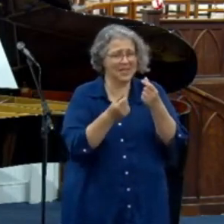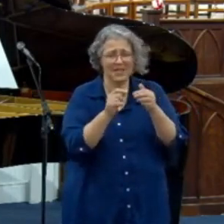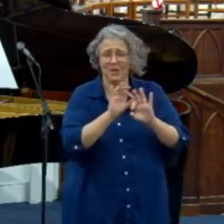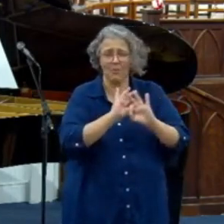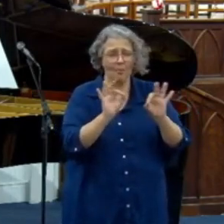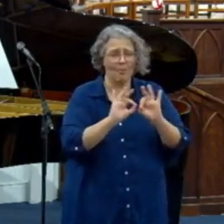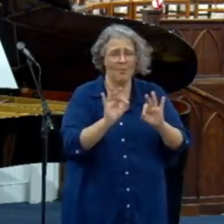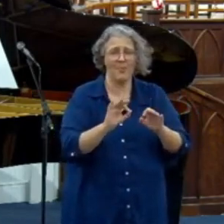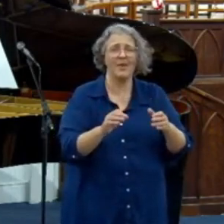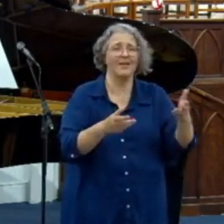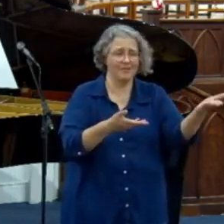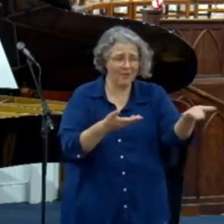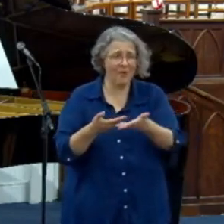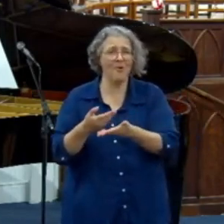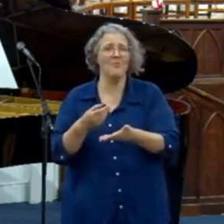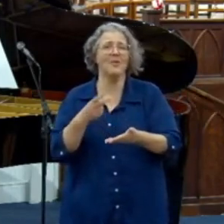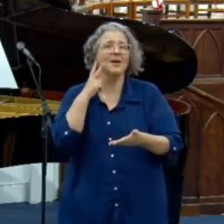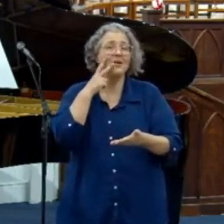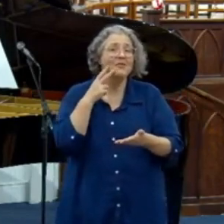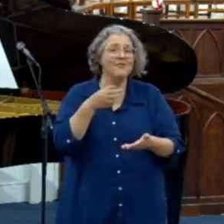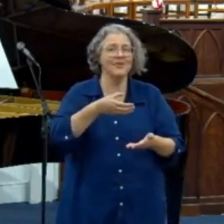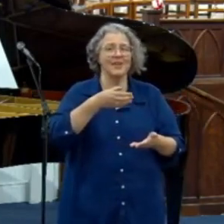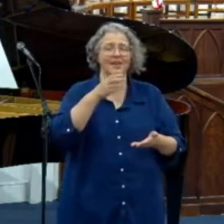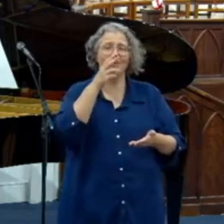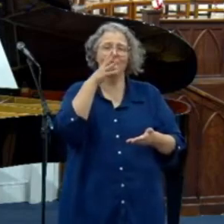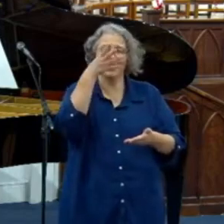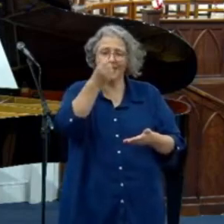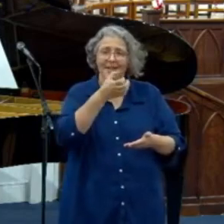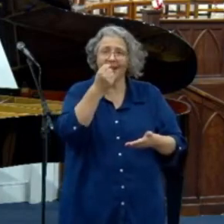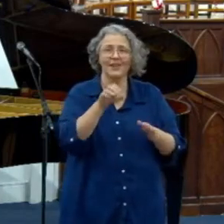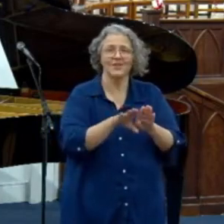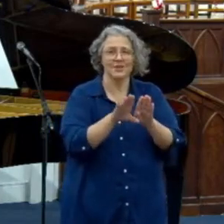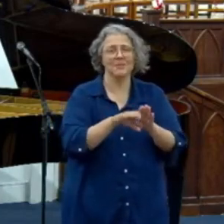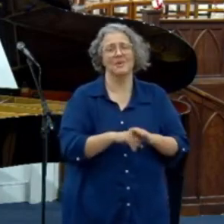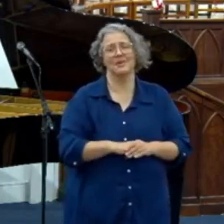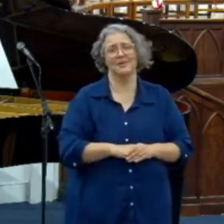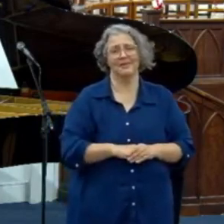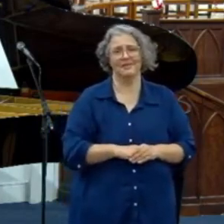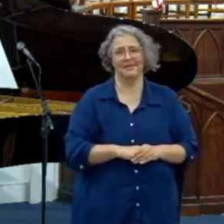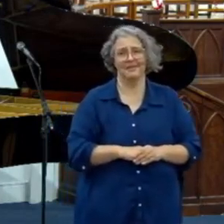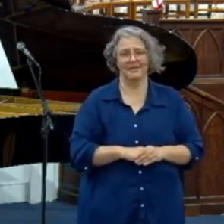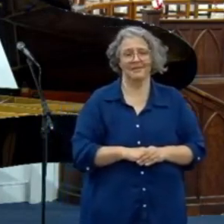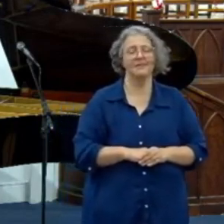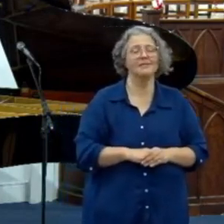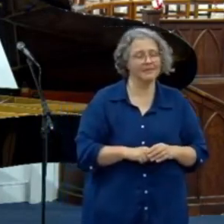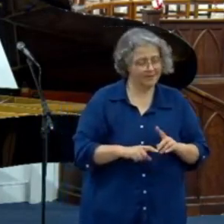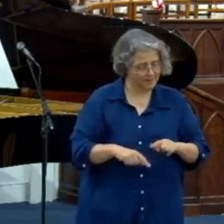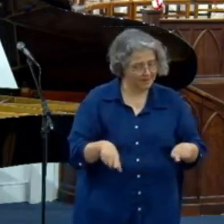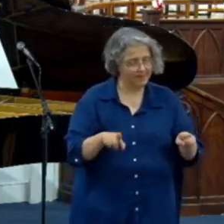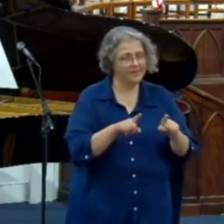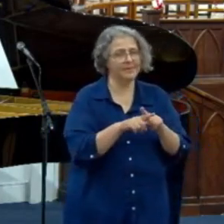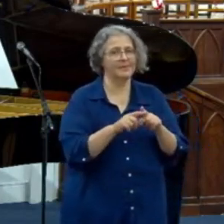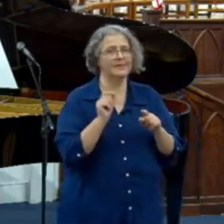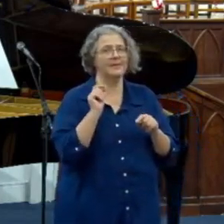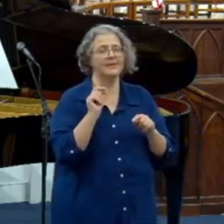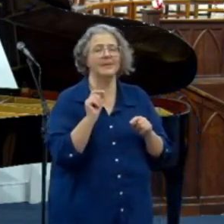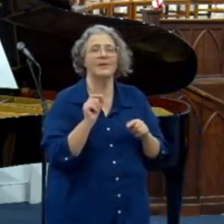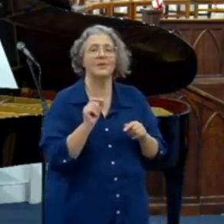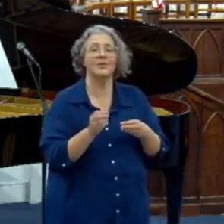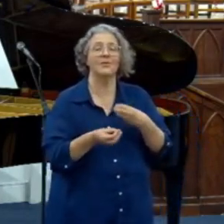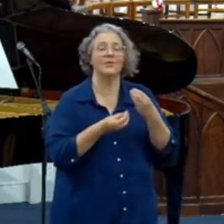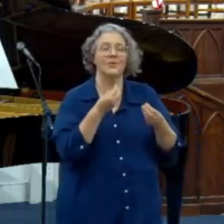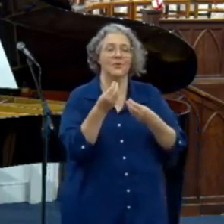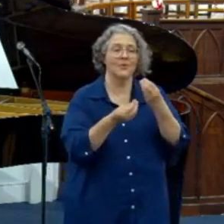custo vinho e leite. Isaías está dizendo: quem não tem necessidades? O problema é: como é que